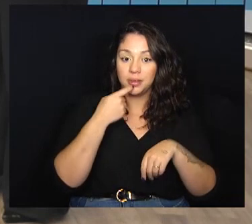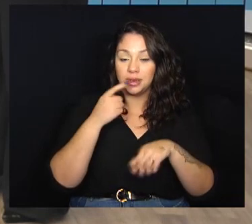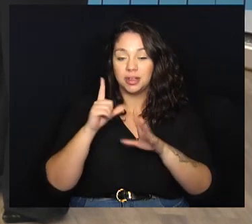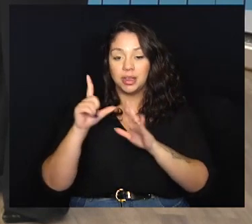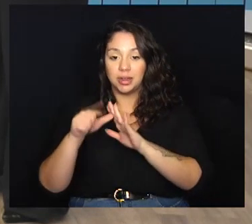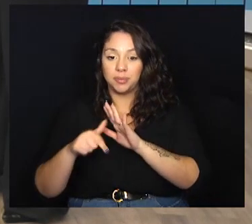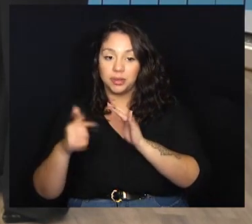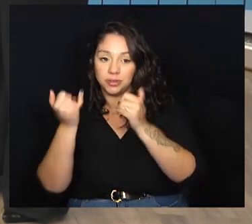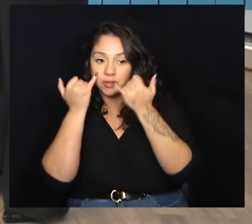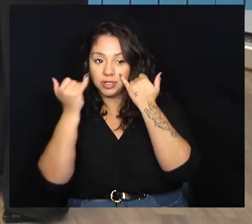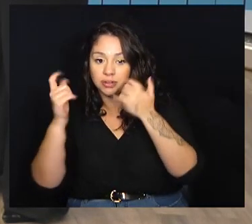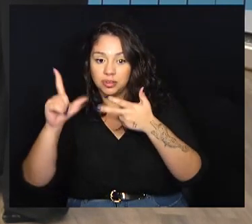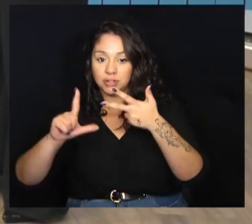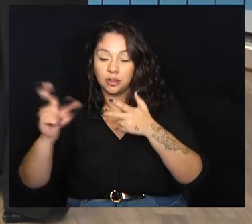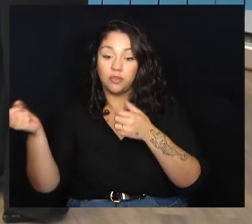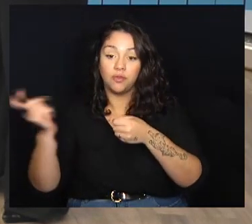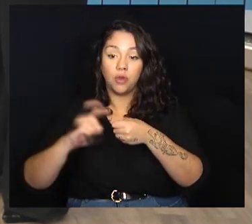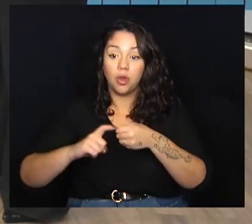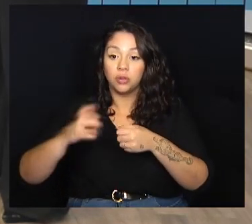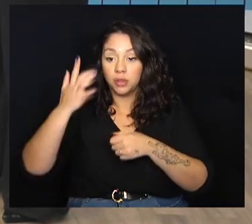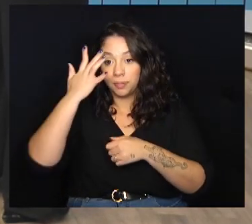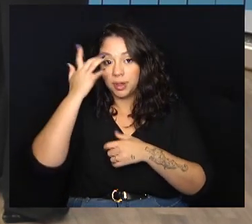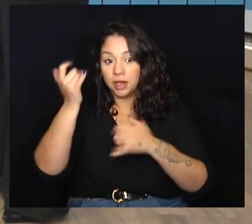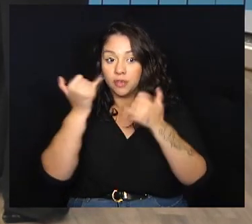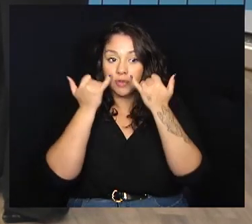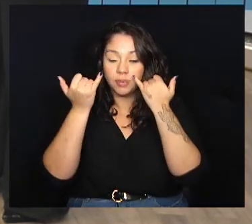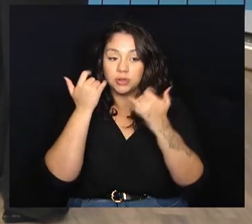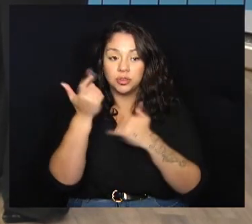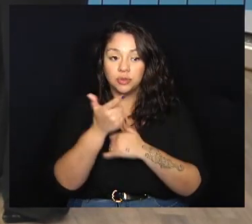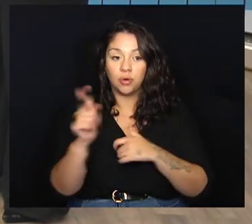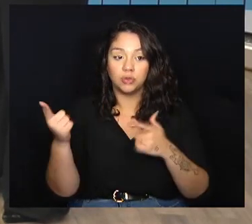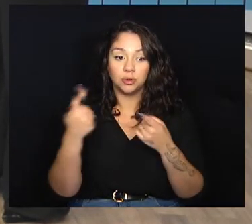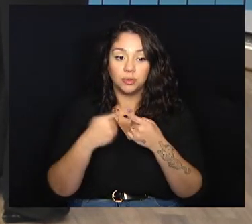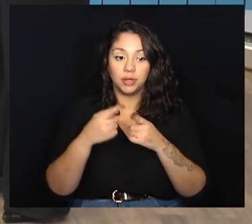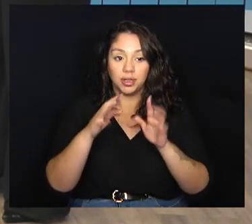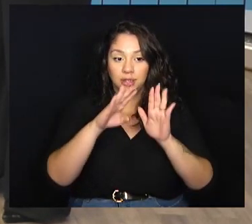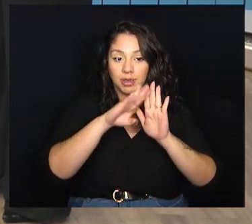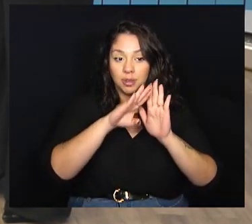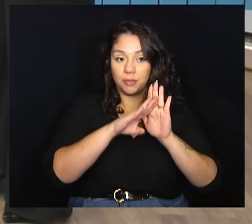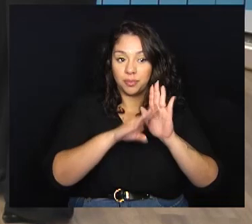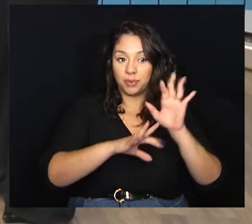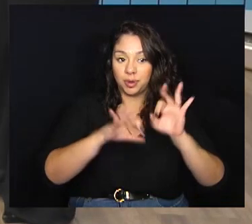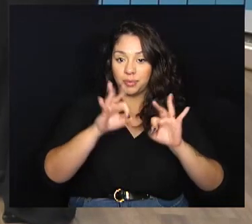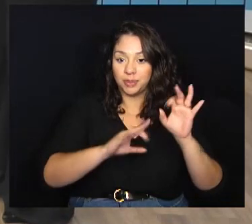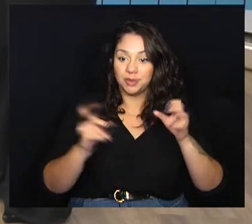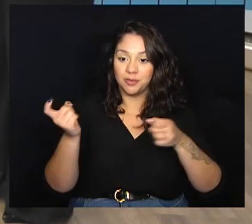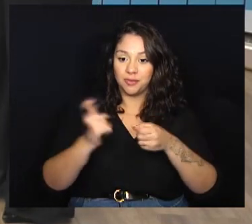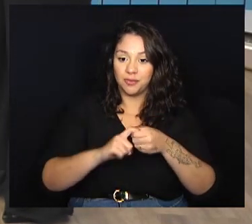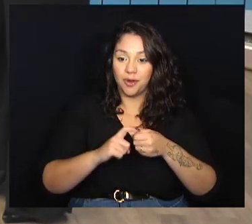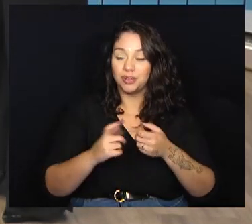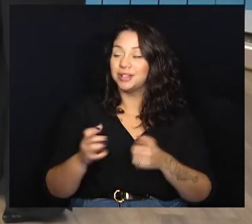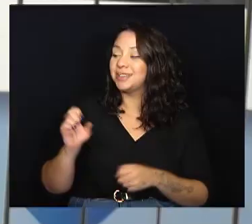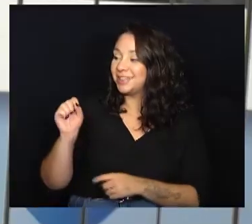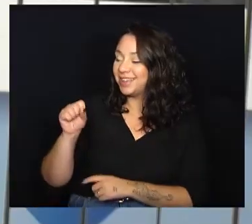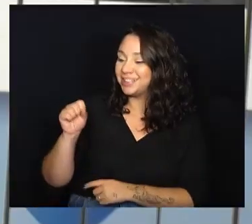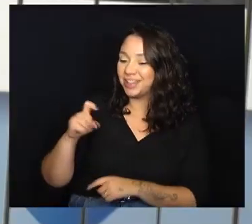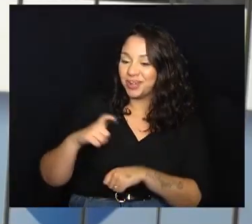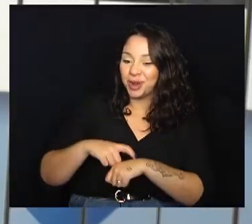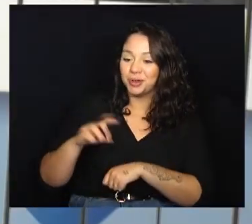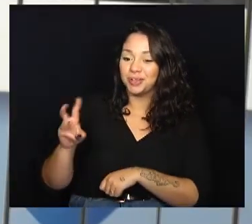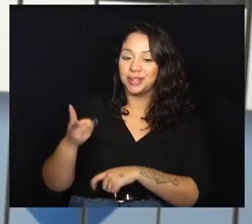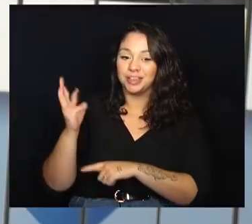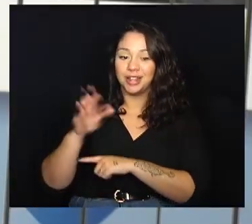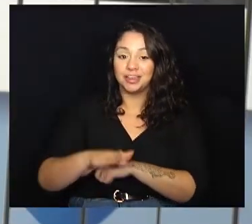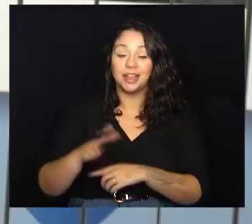Câmara. Volta amanhã com mais informações, só que na nossa programação você volta daqui a pouco, né? Às 3 da tarde, hoje é dia